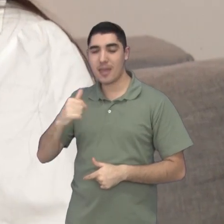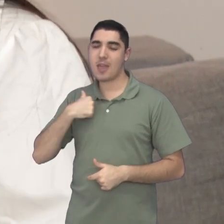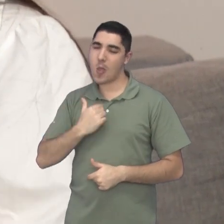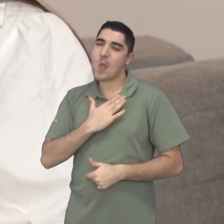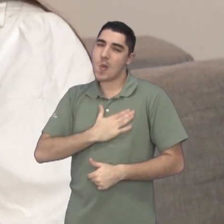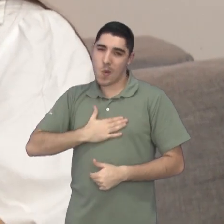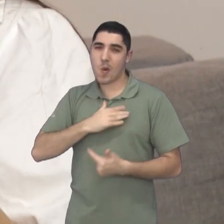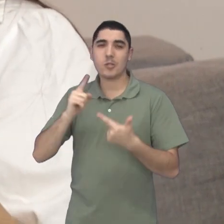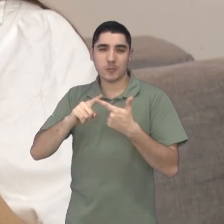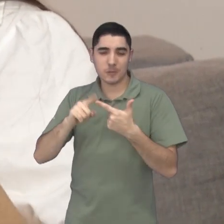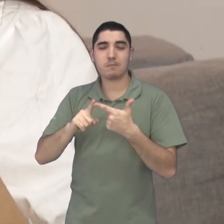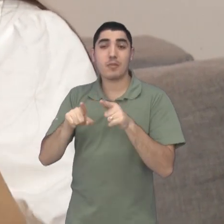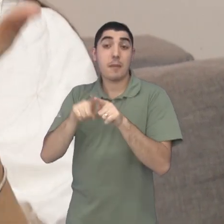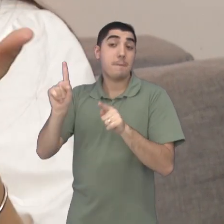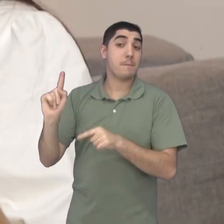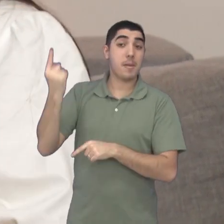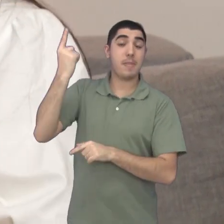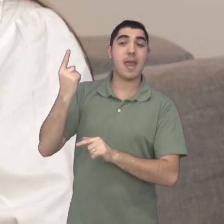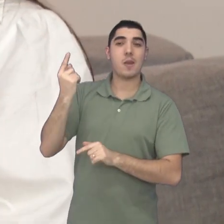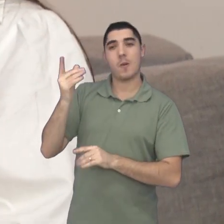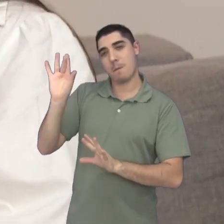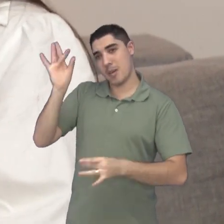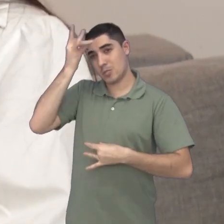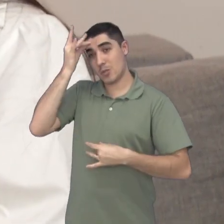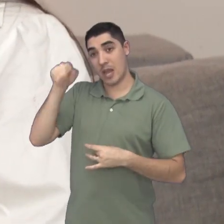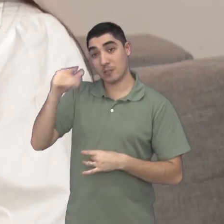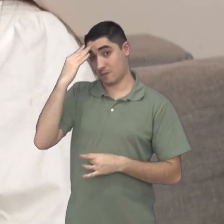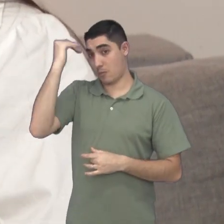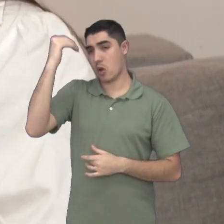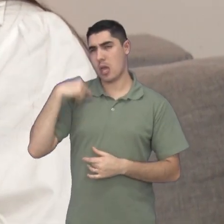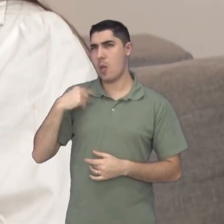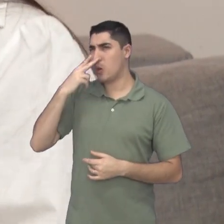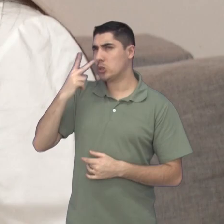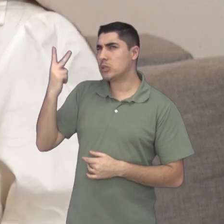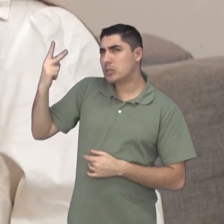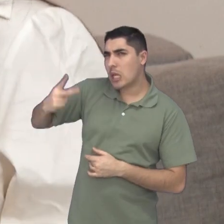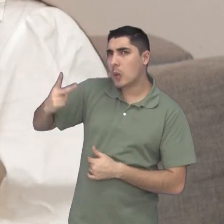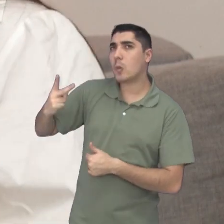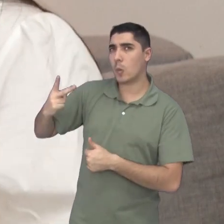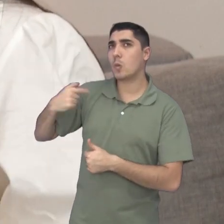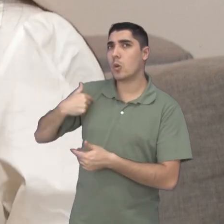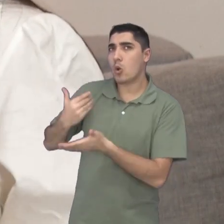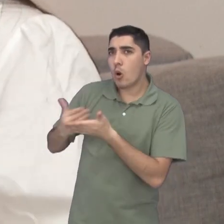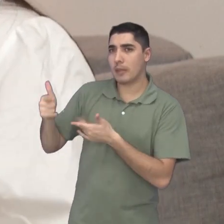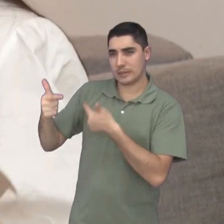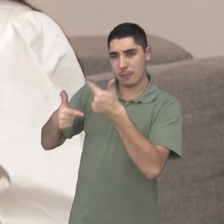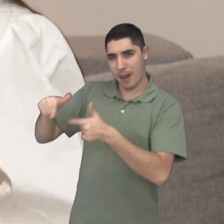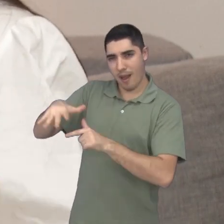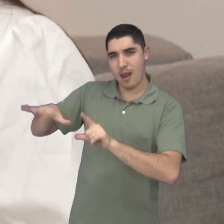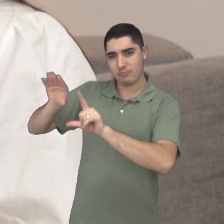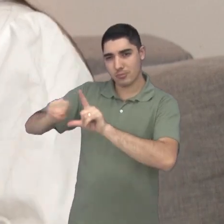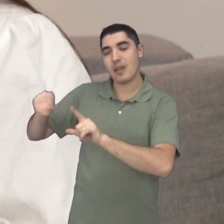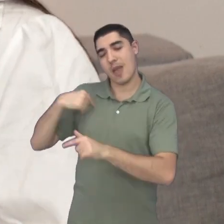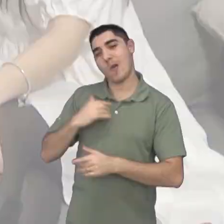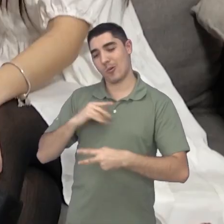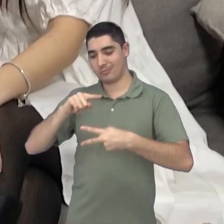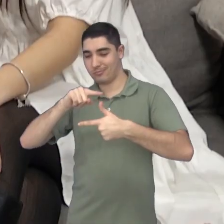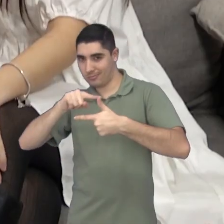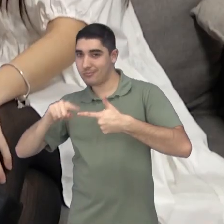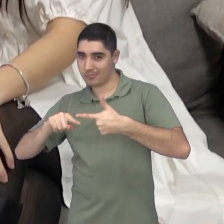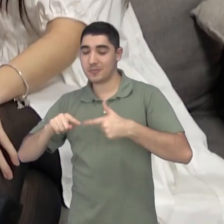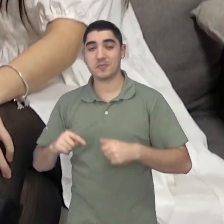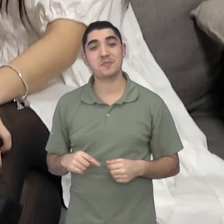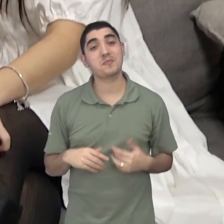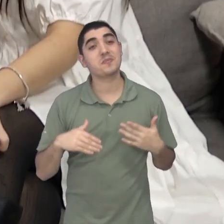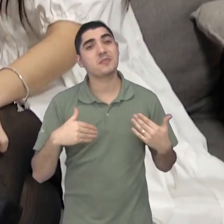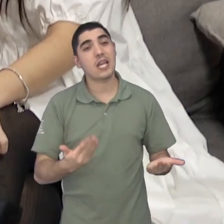foi meu primeiro personagem grandioso, acho que foi meu segundo trabalho, assim, na dublagem, então eu tenho um carinho muito especial por essas duas. Ó, gente,